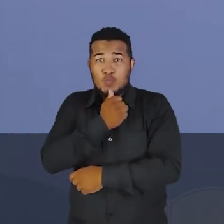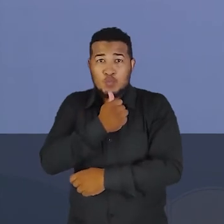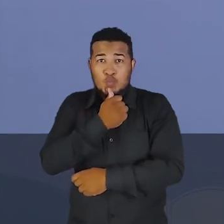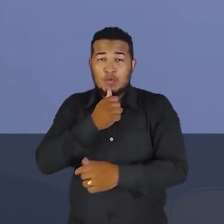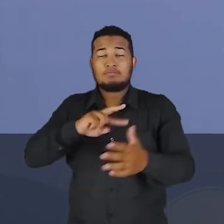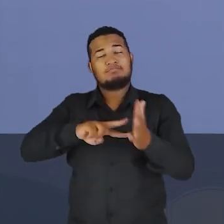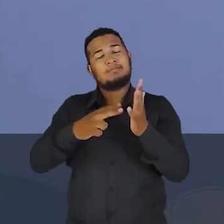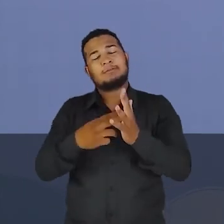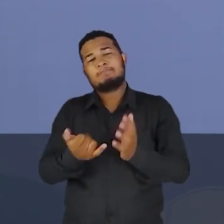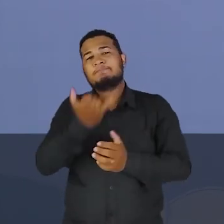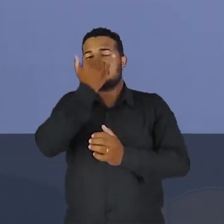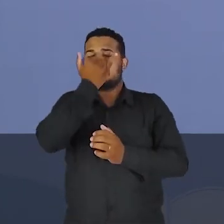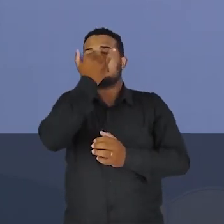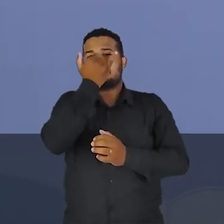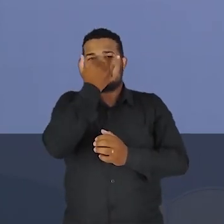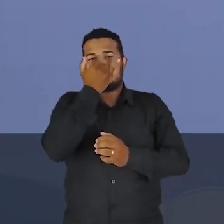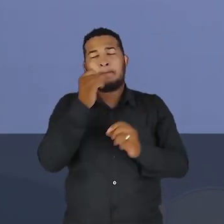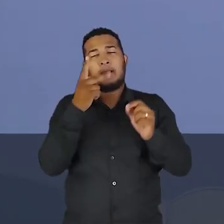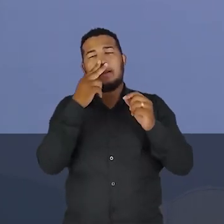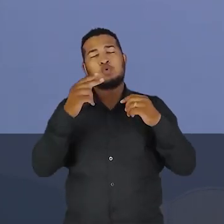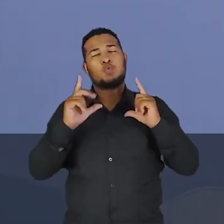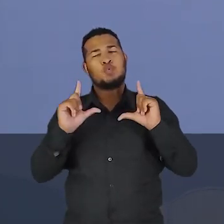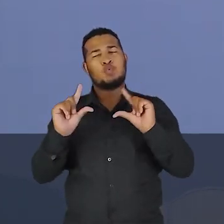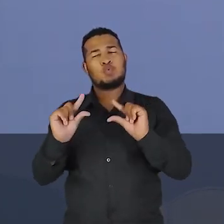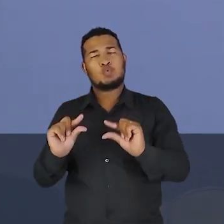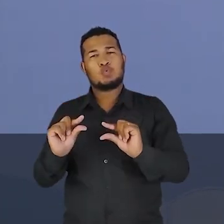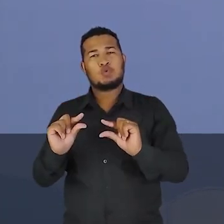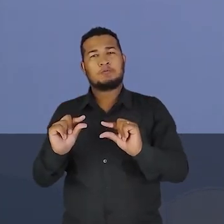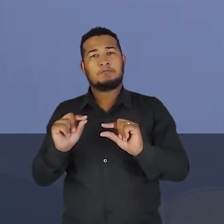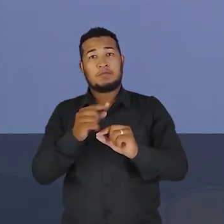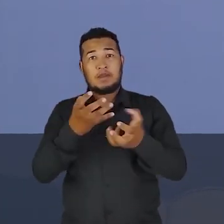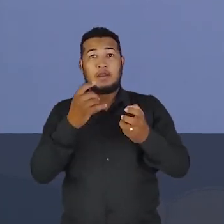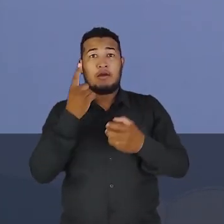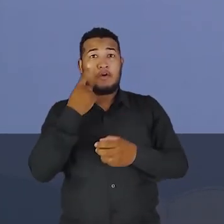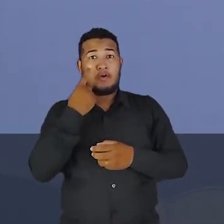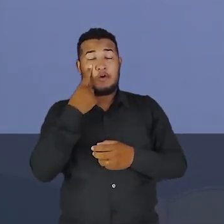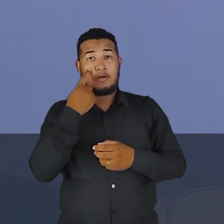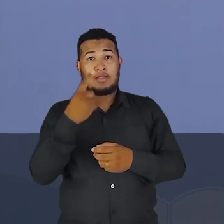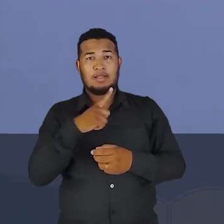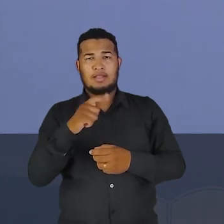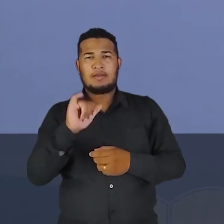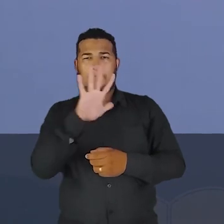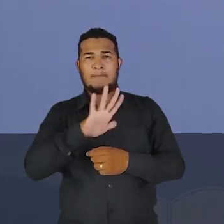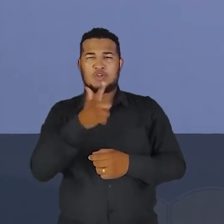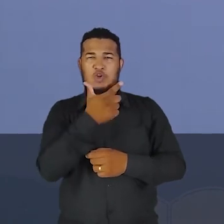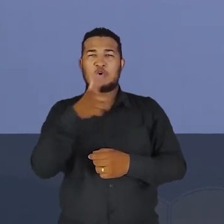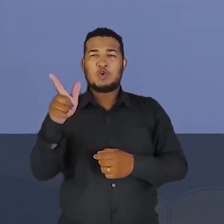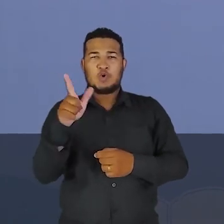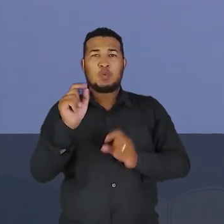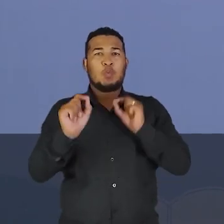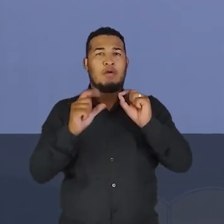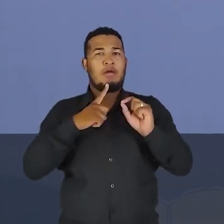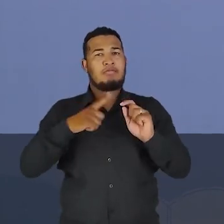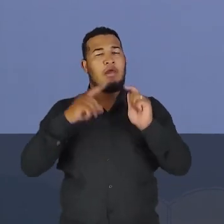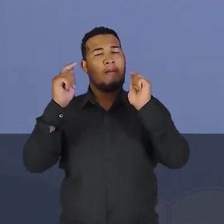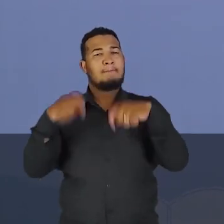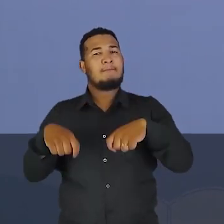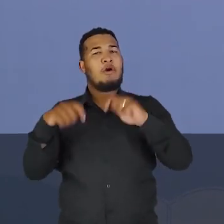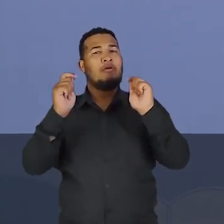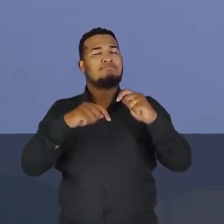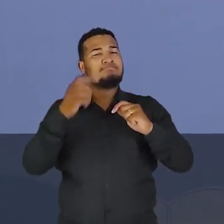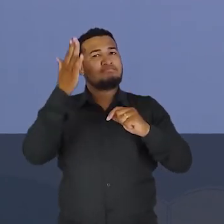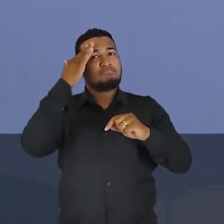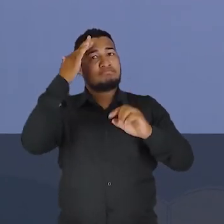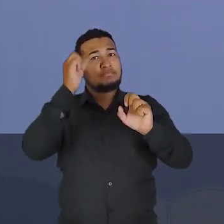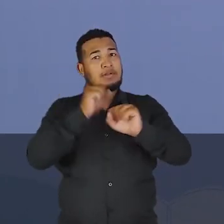serem mitigadas, amenizadas. Queria que vocês vissem na próxima apresentação uma possibilidade de entendimento